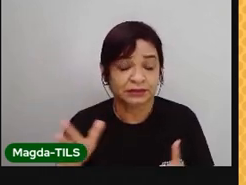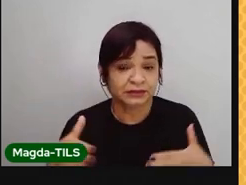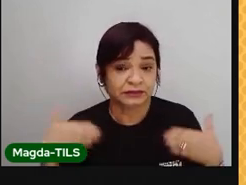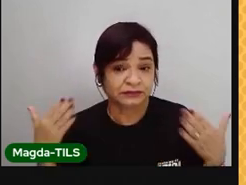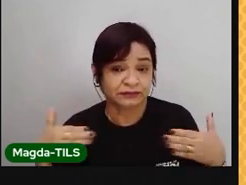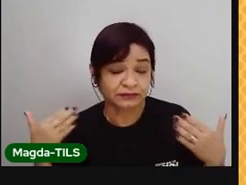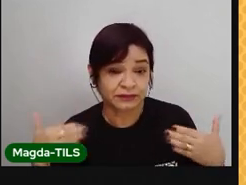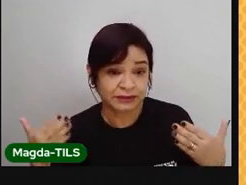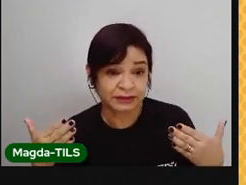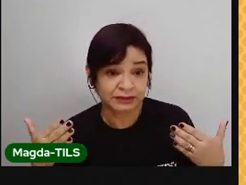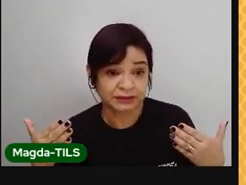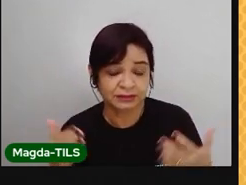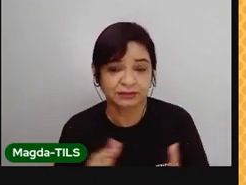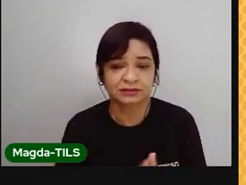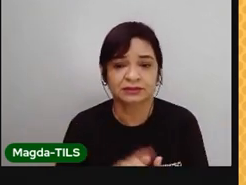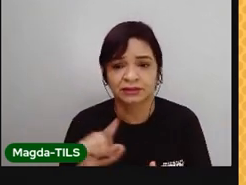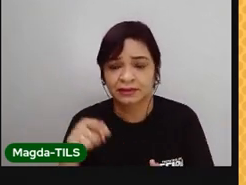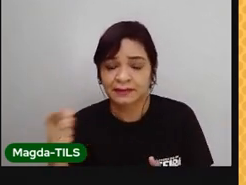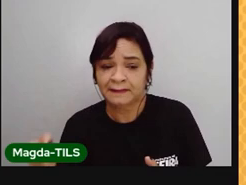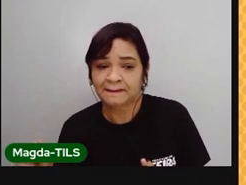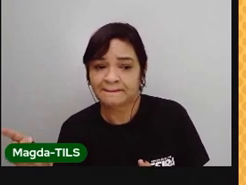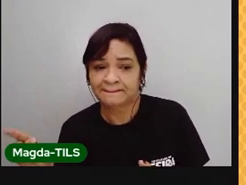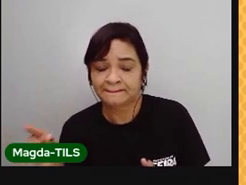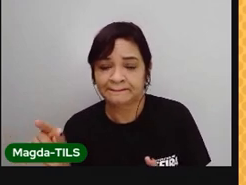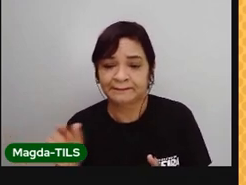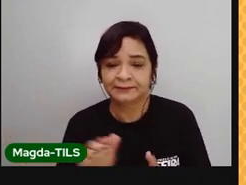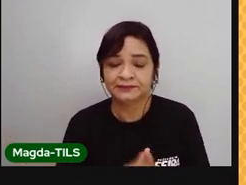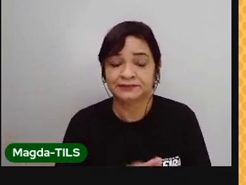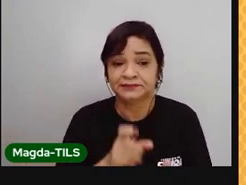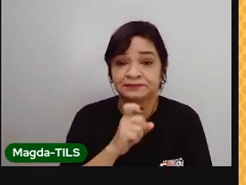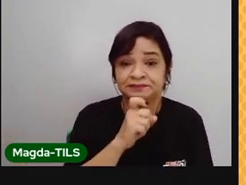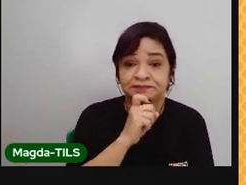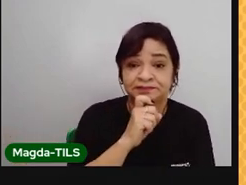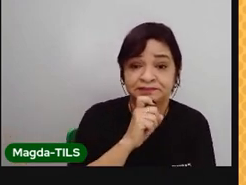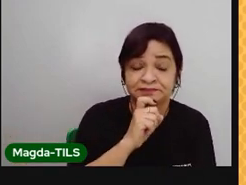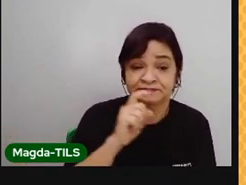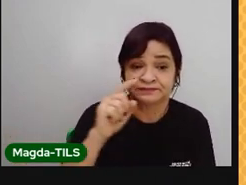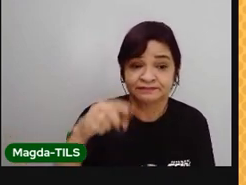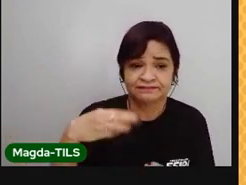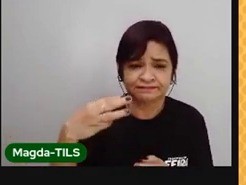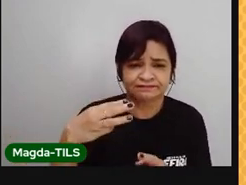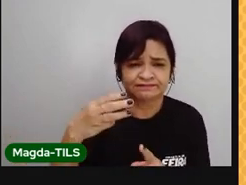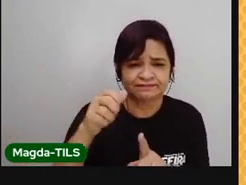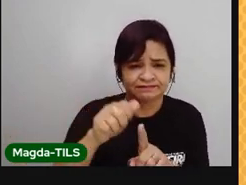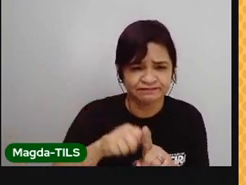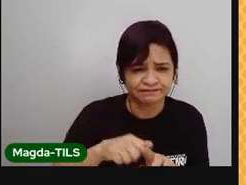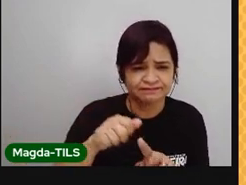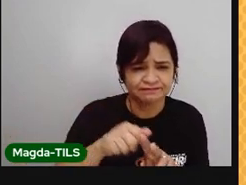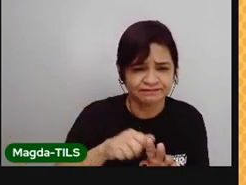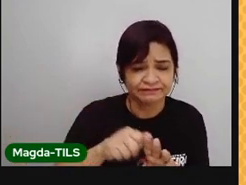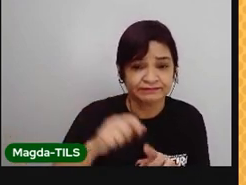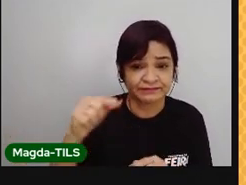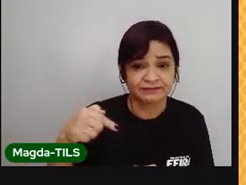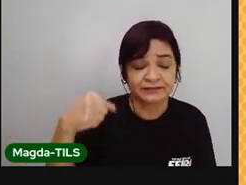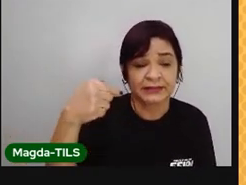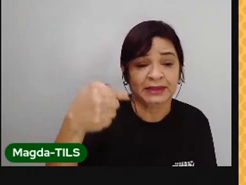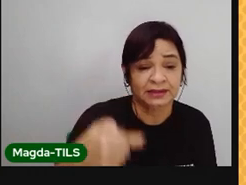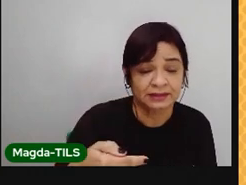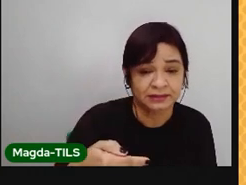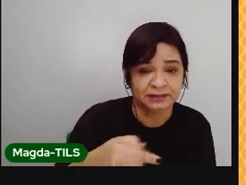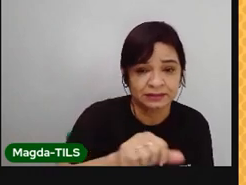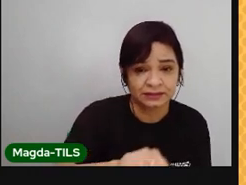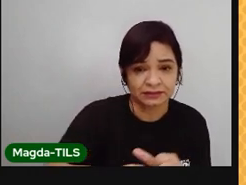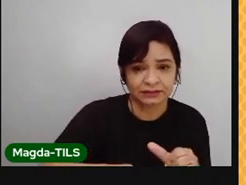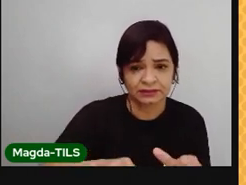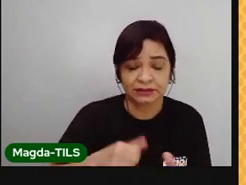hemisfério norte, com a radiação menor, representa o inverno. 3 meses depois, nós temos uma incidência exatamente igual